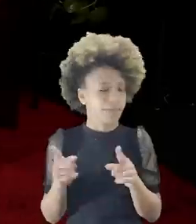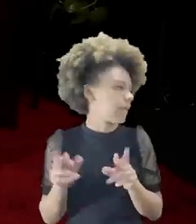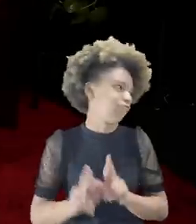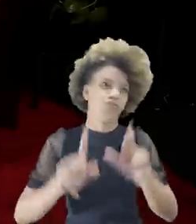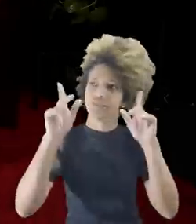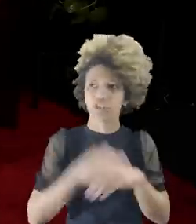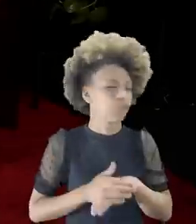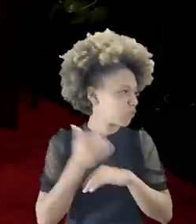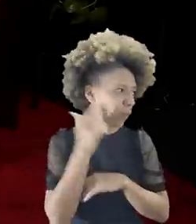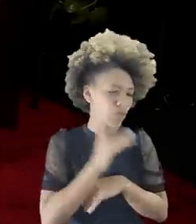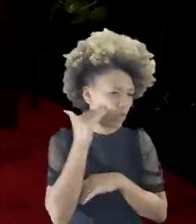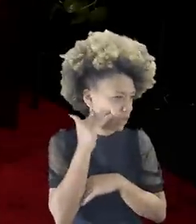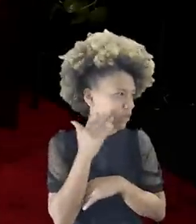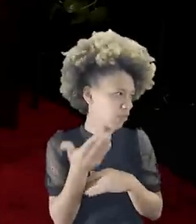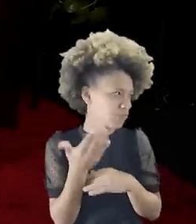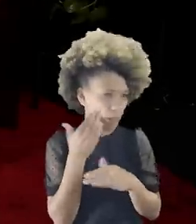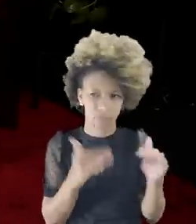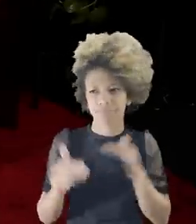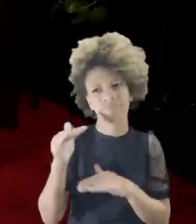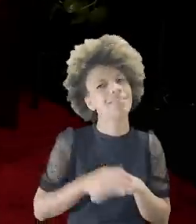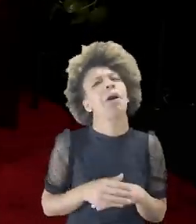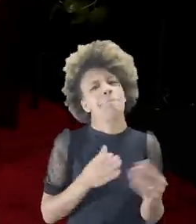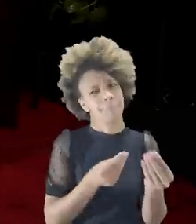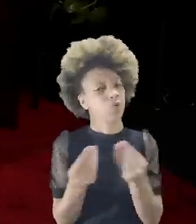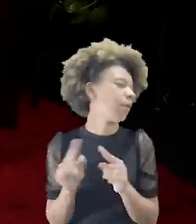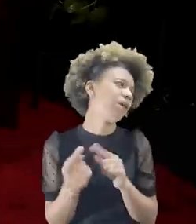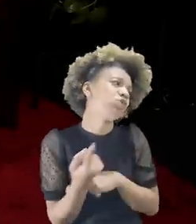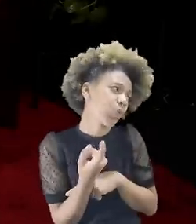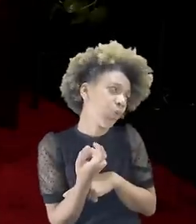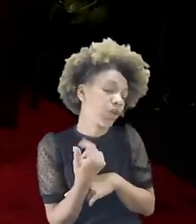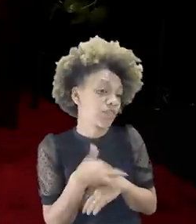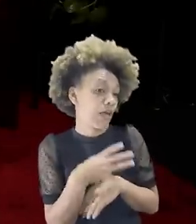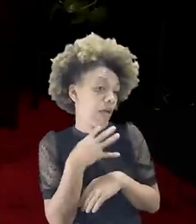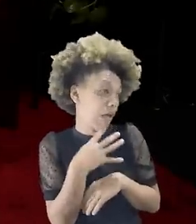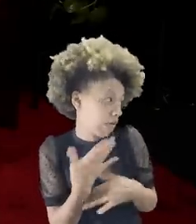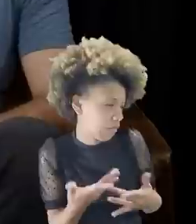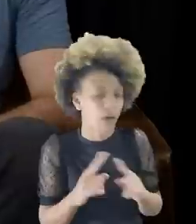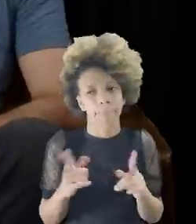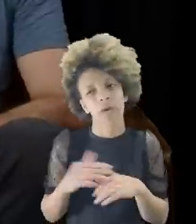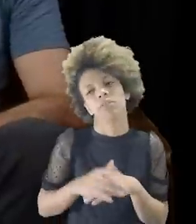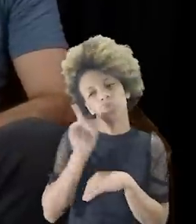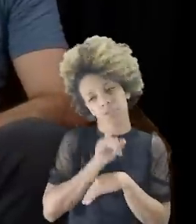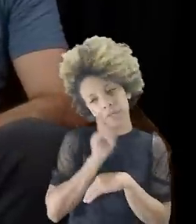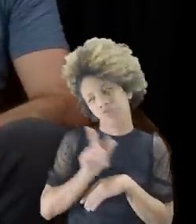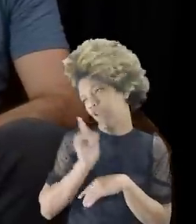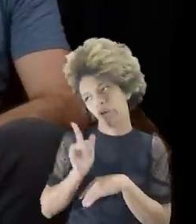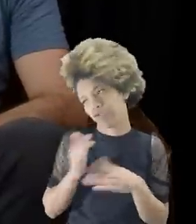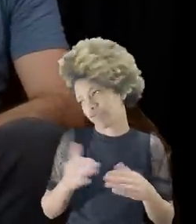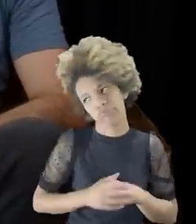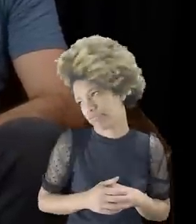aí é absurdo eu não consigo entender o que ele tá fazendo sacou pô deve muito mas fala um aí se impressionou assim é claro que os americanos